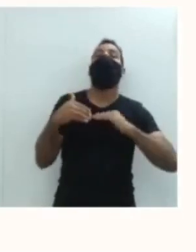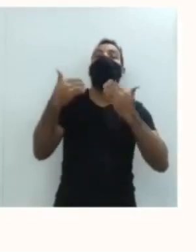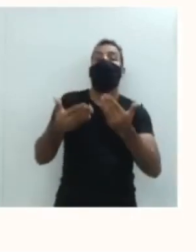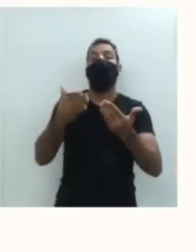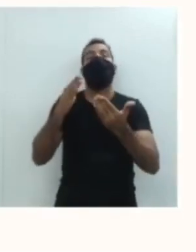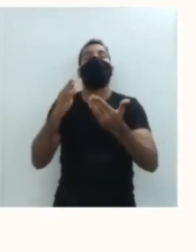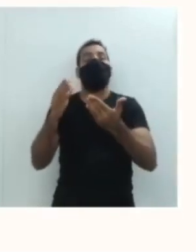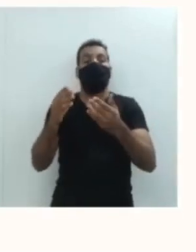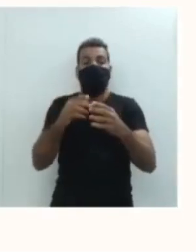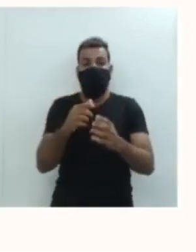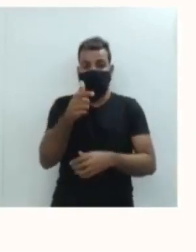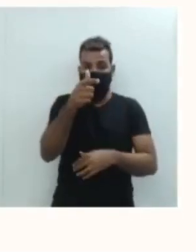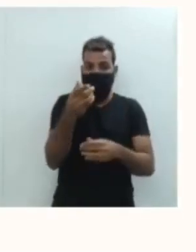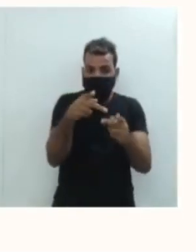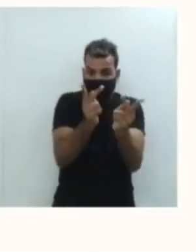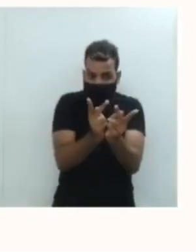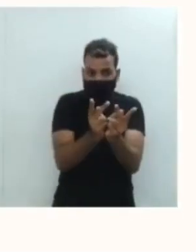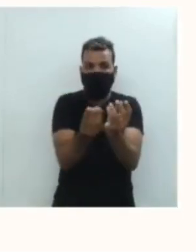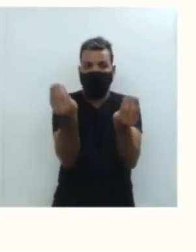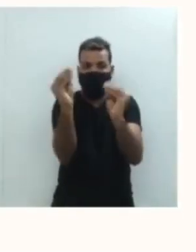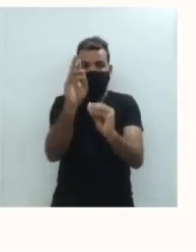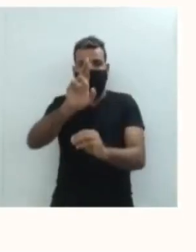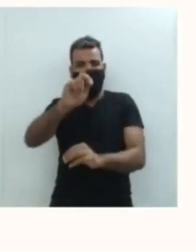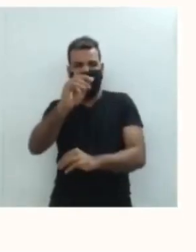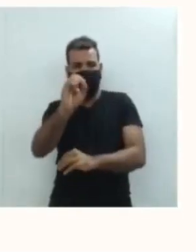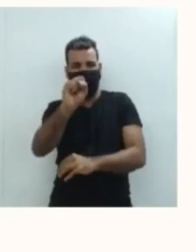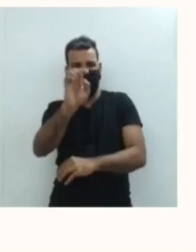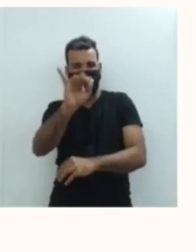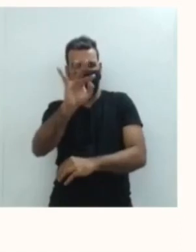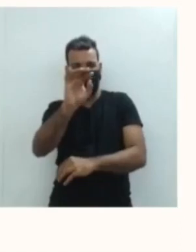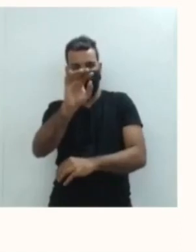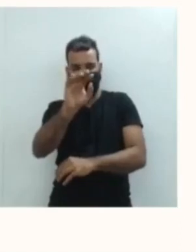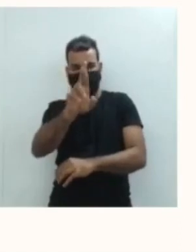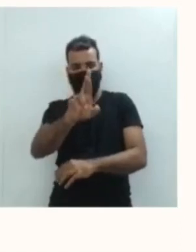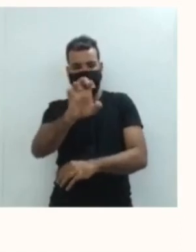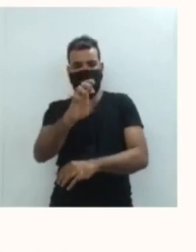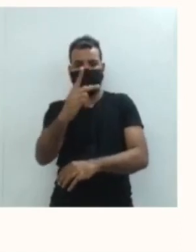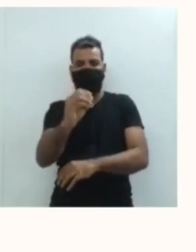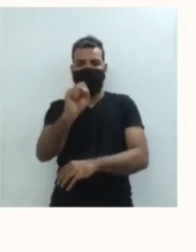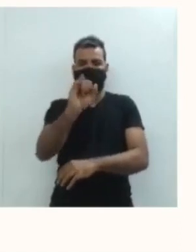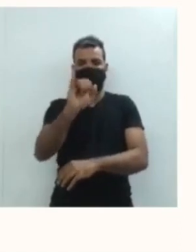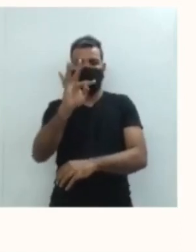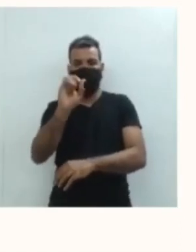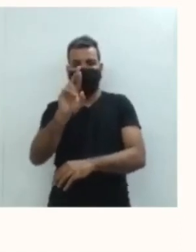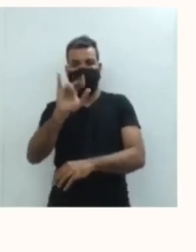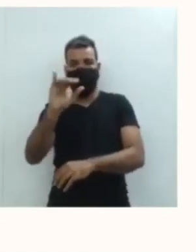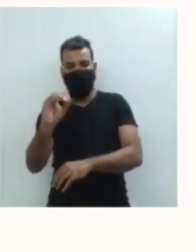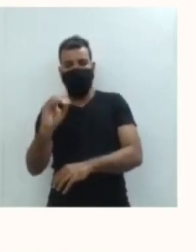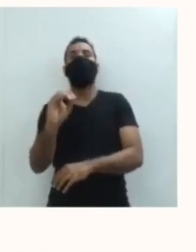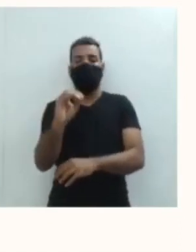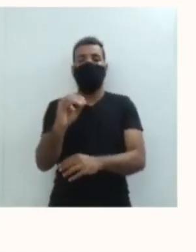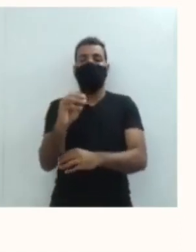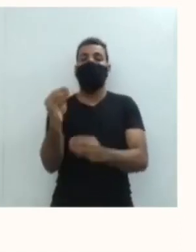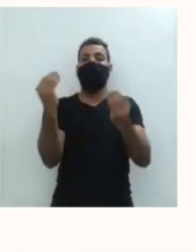repositório prato precisará implementar nós temos que a nossa classe repositório pratos